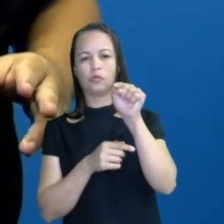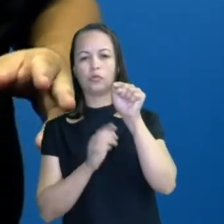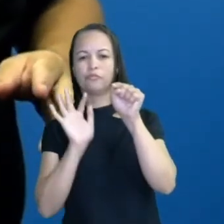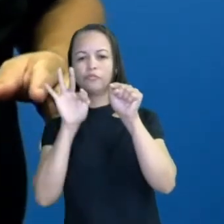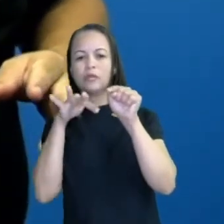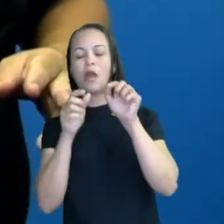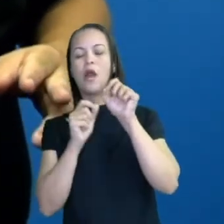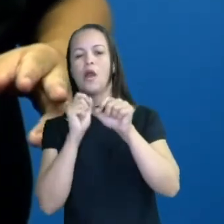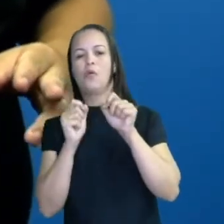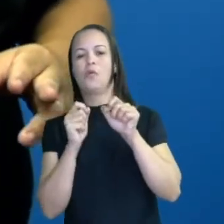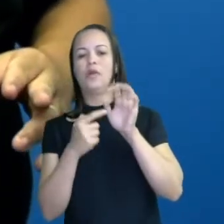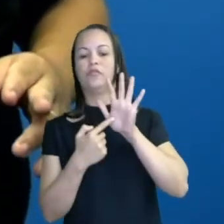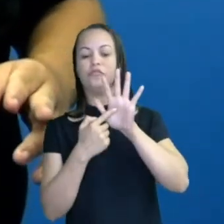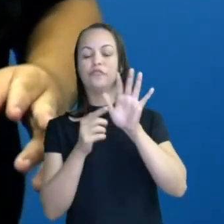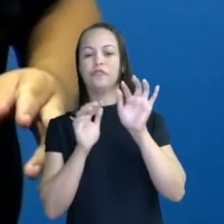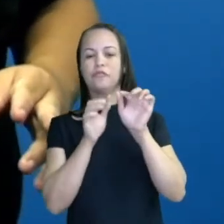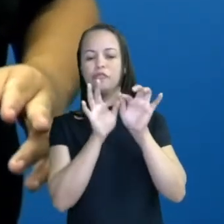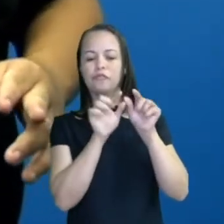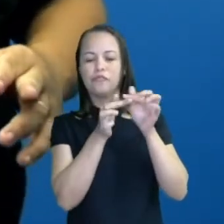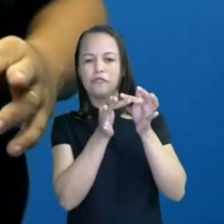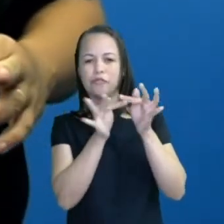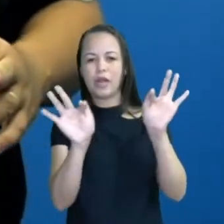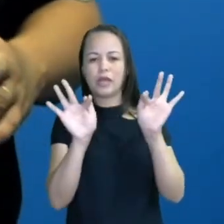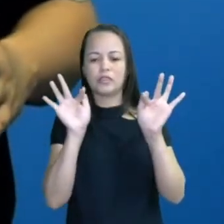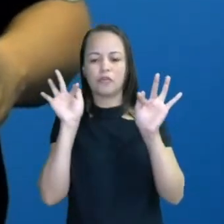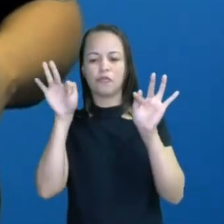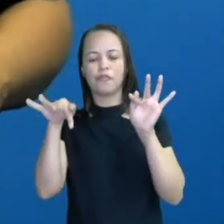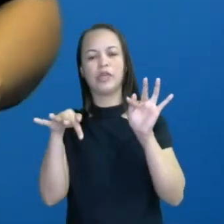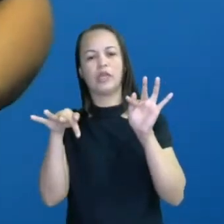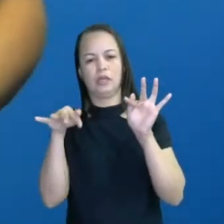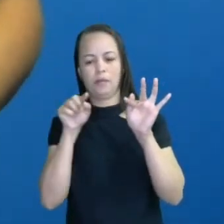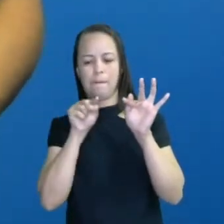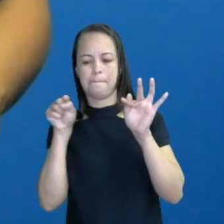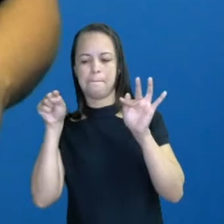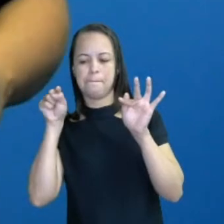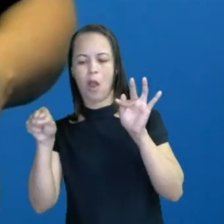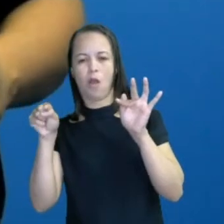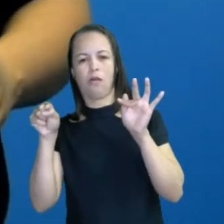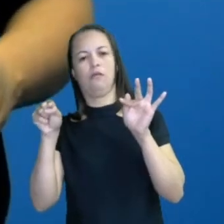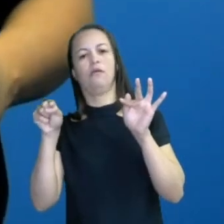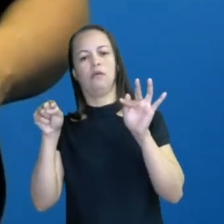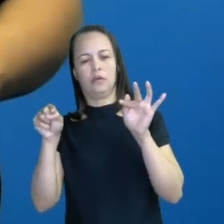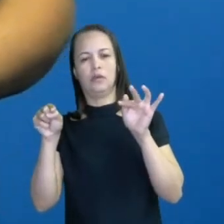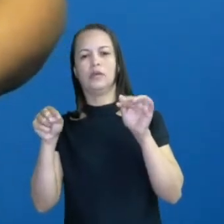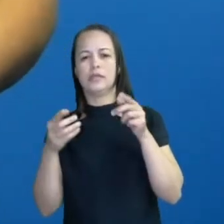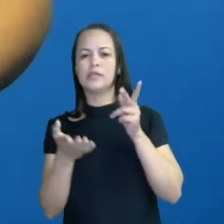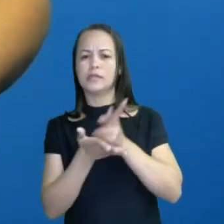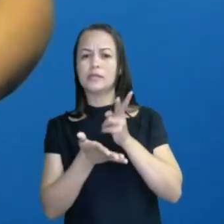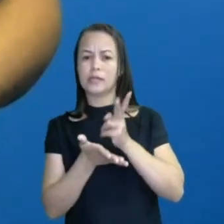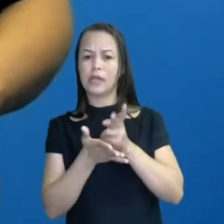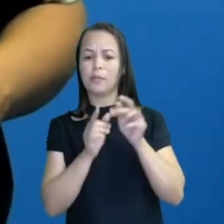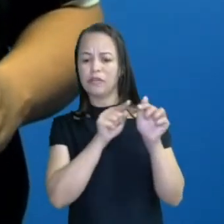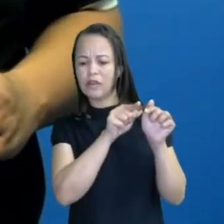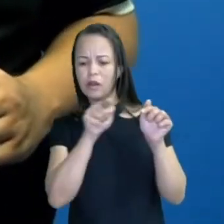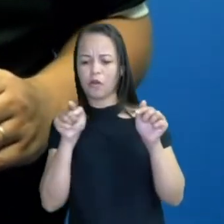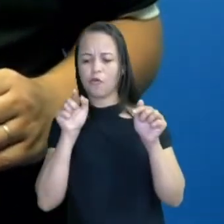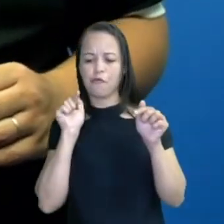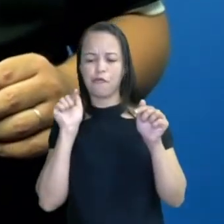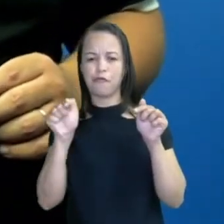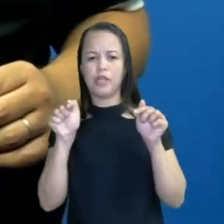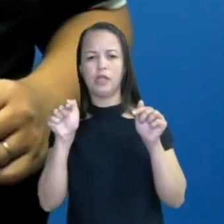que finaliza a frase. Sempre ele vai estar no final para dar o fim daquela